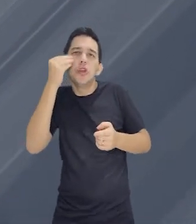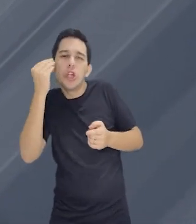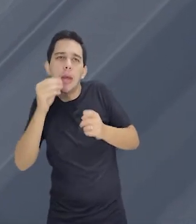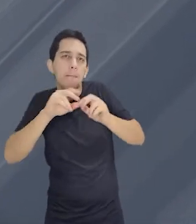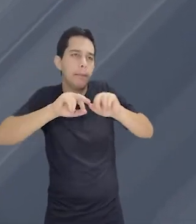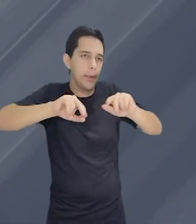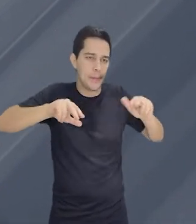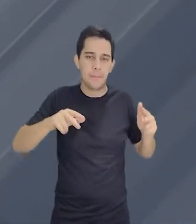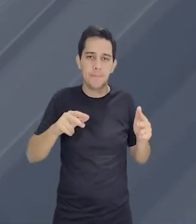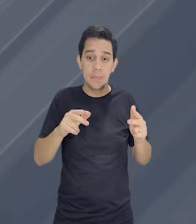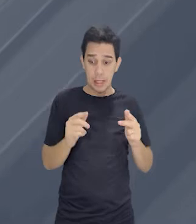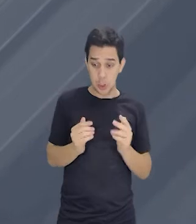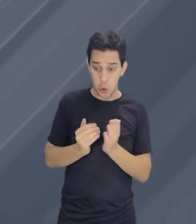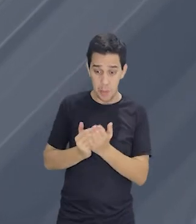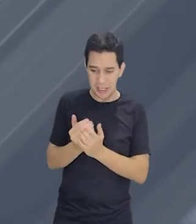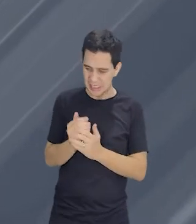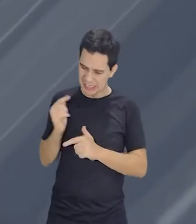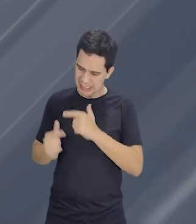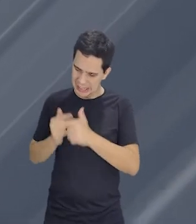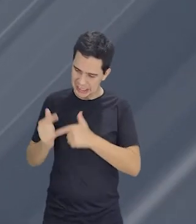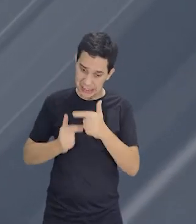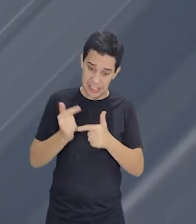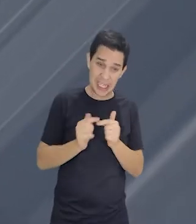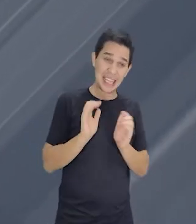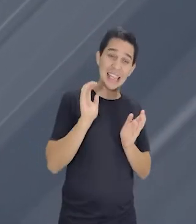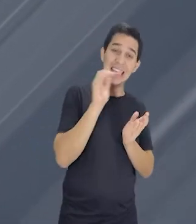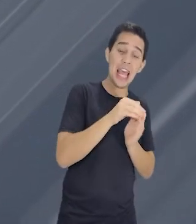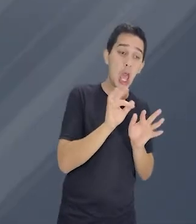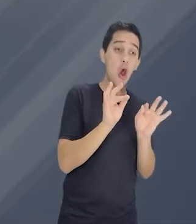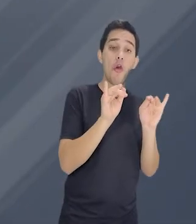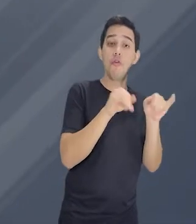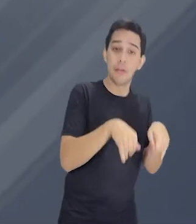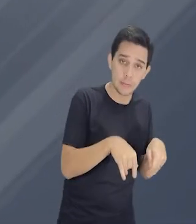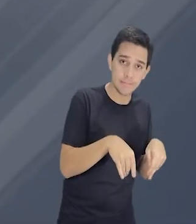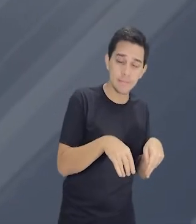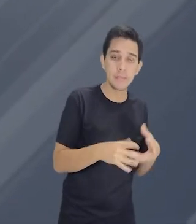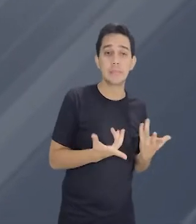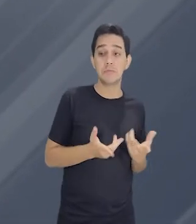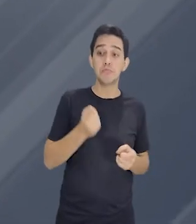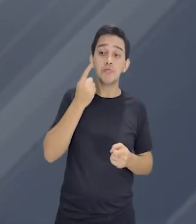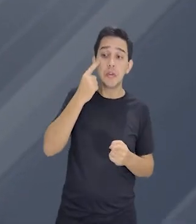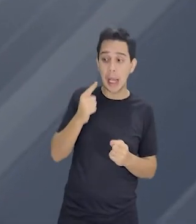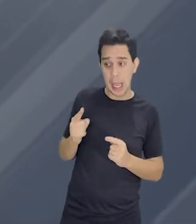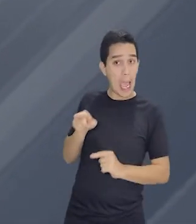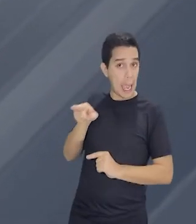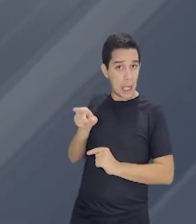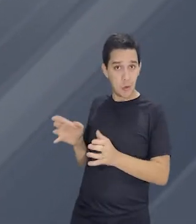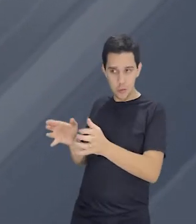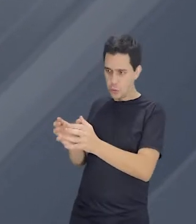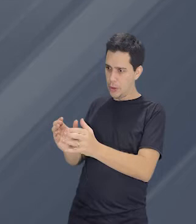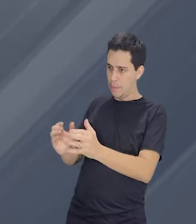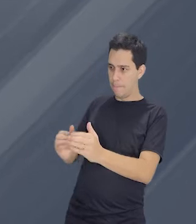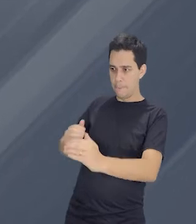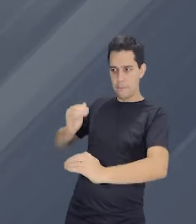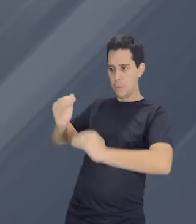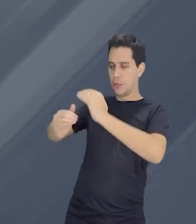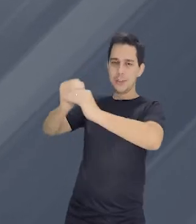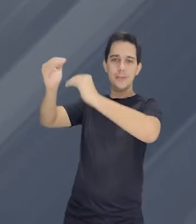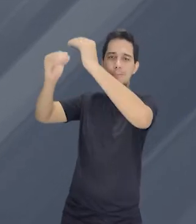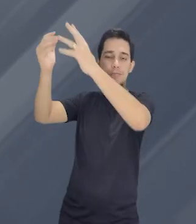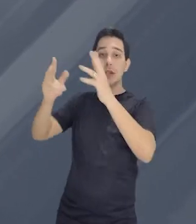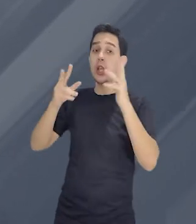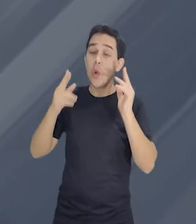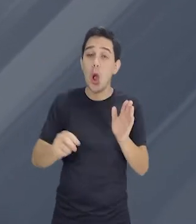como à atividade meio, né, visando o aperfeiçoamento da instituição, conforme previsão no artigo 5º da resolução